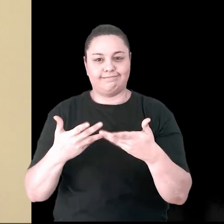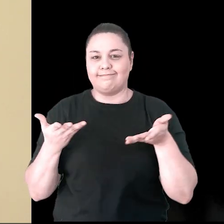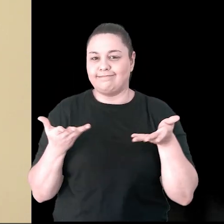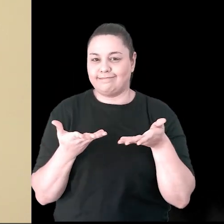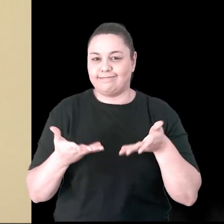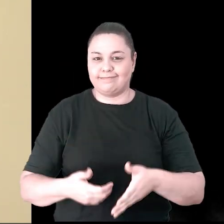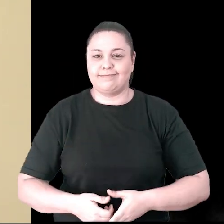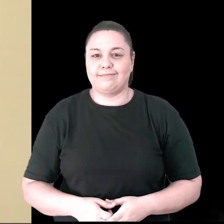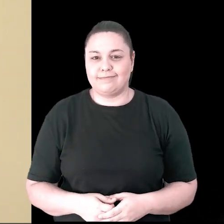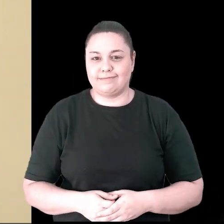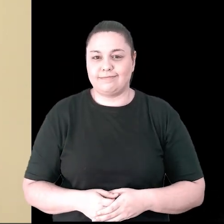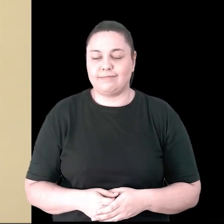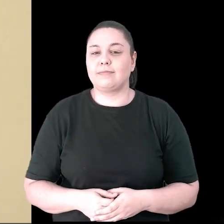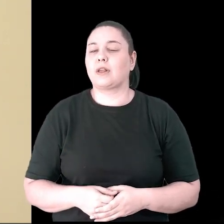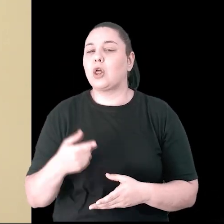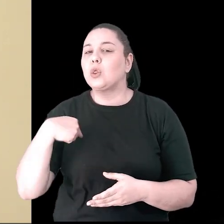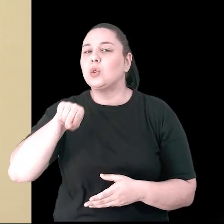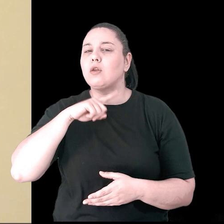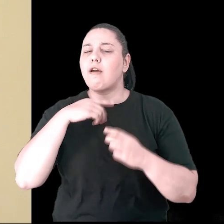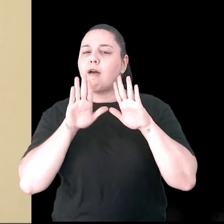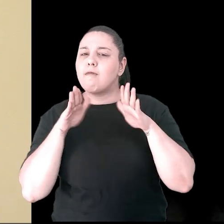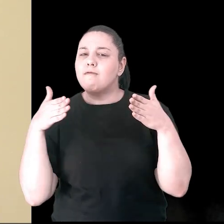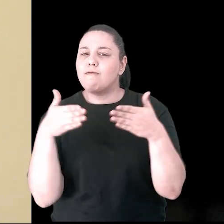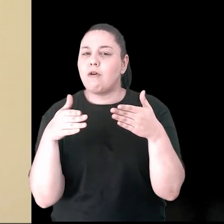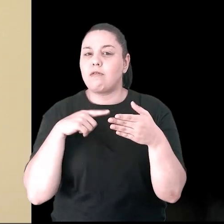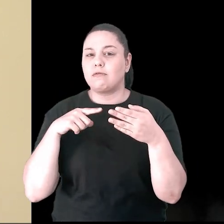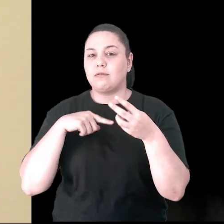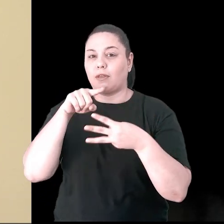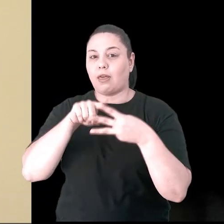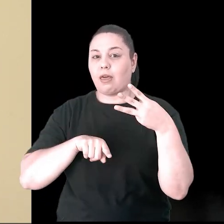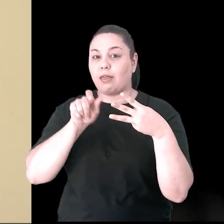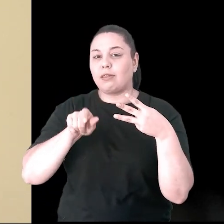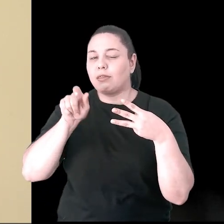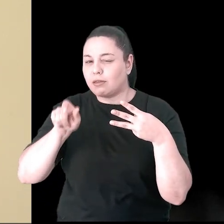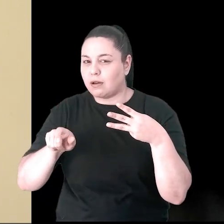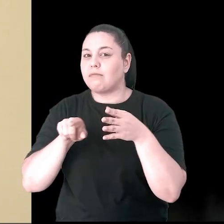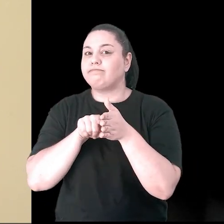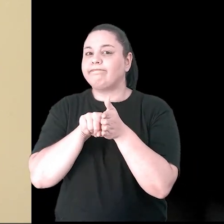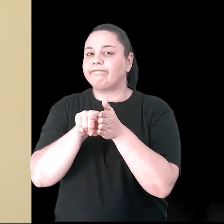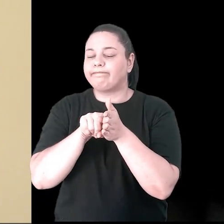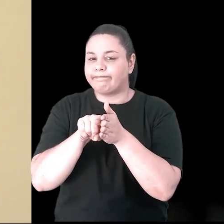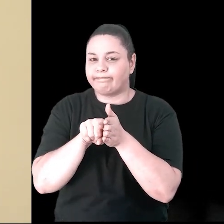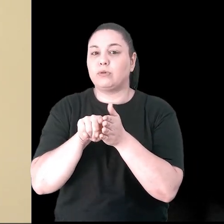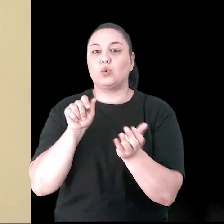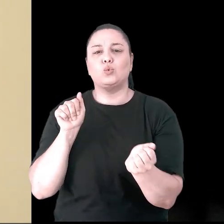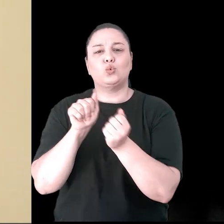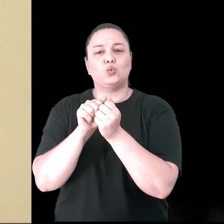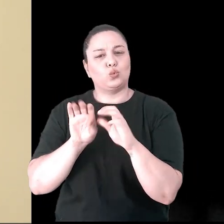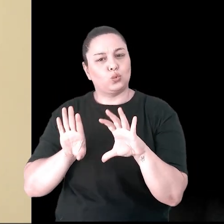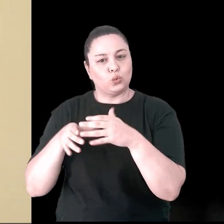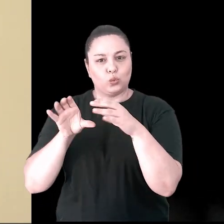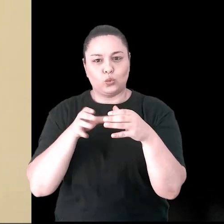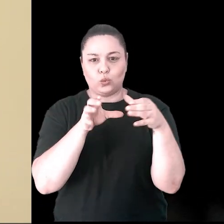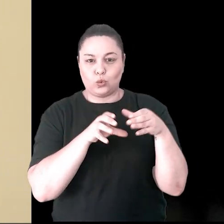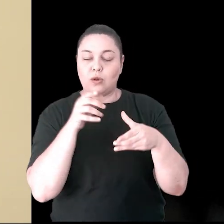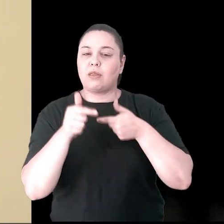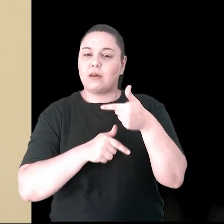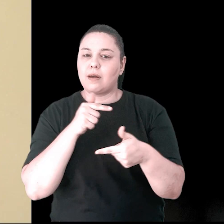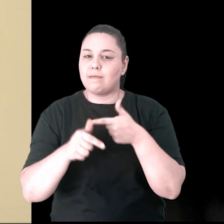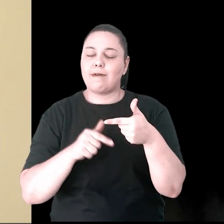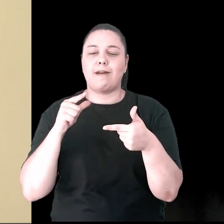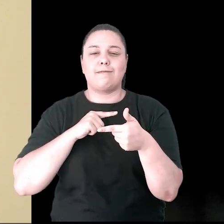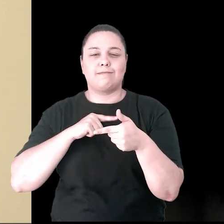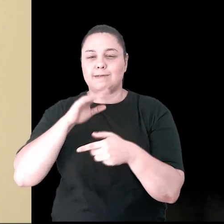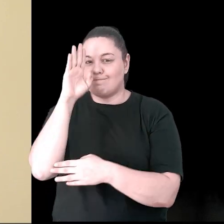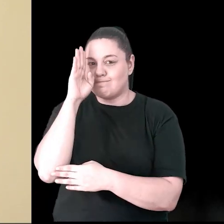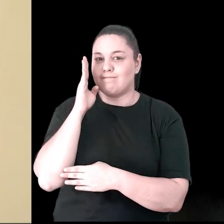conhecemos como bioluminescência. Iremos focar nas realizações de 3 pesquisadores, que juntamente com as suas